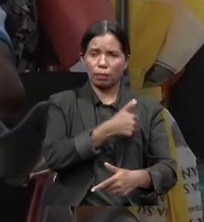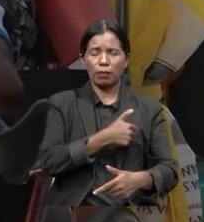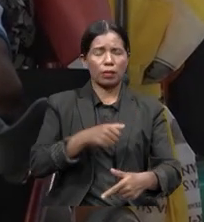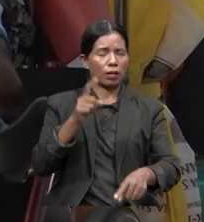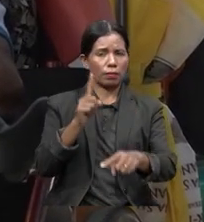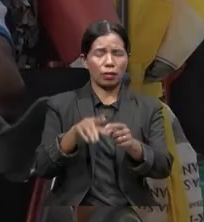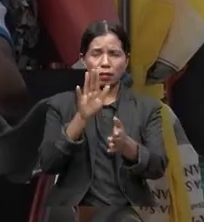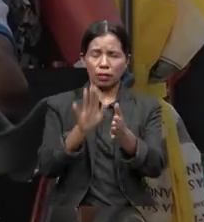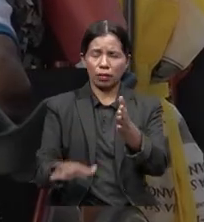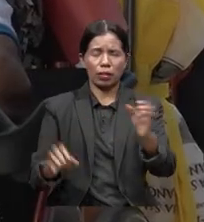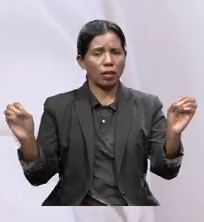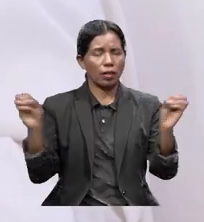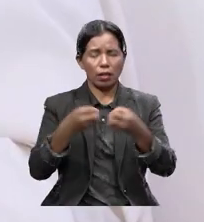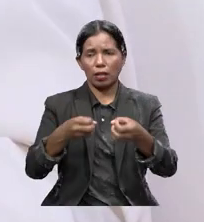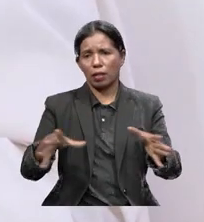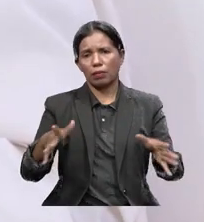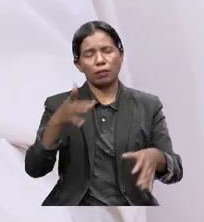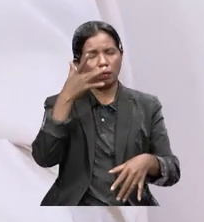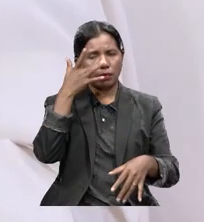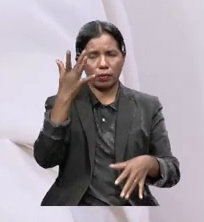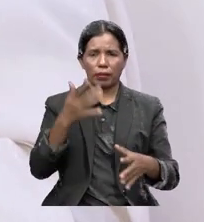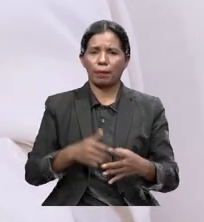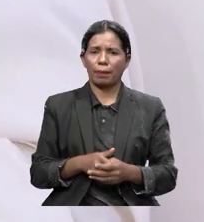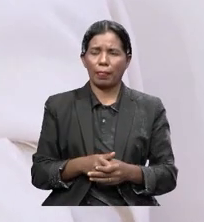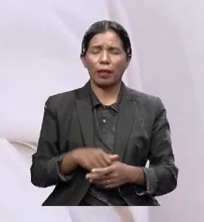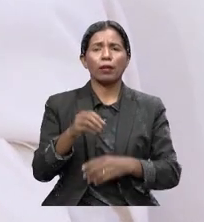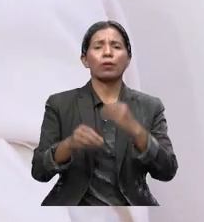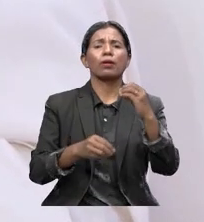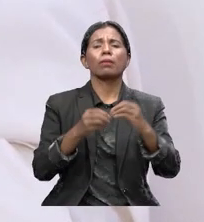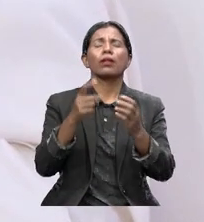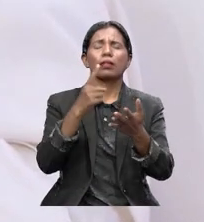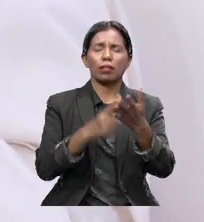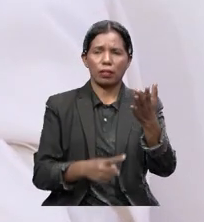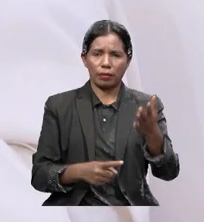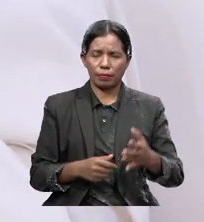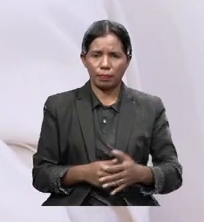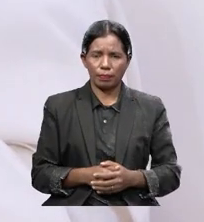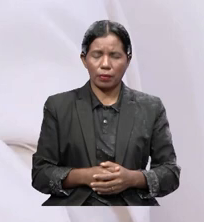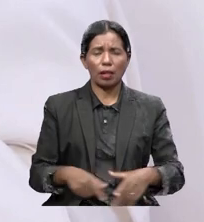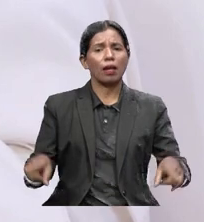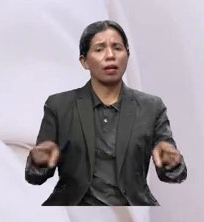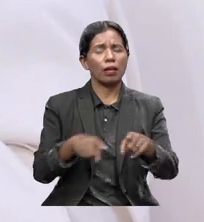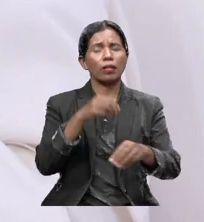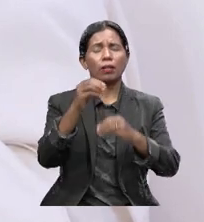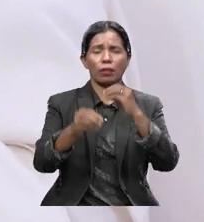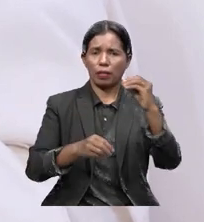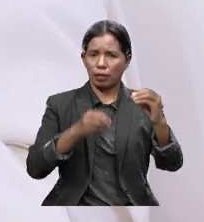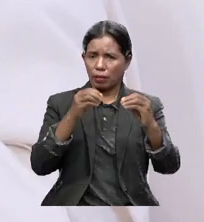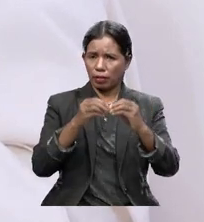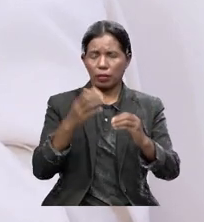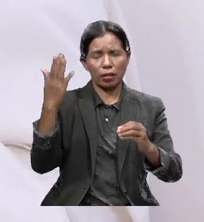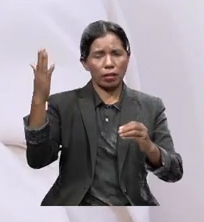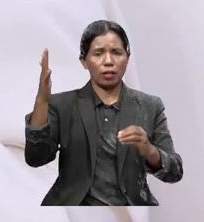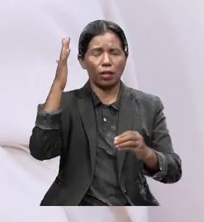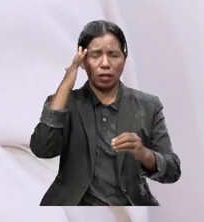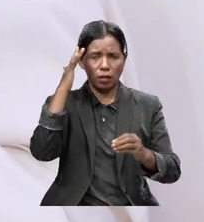no la lako ni amorin. Ne significa saída los, ne significa e a